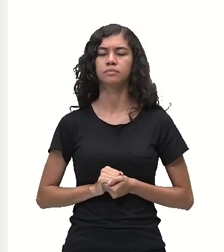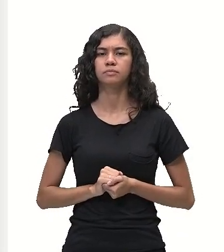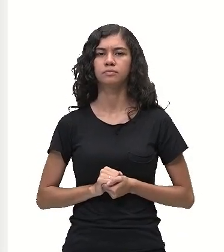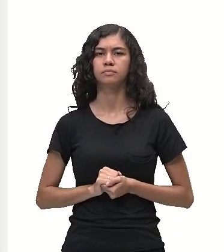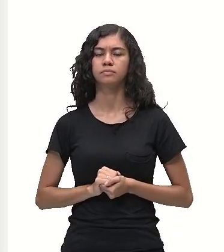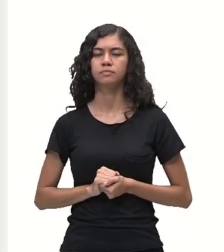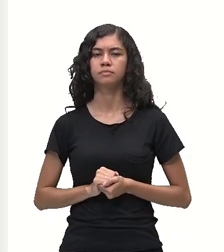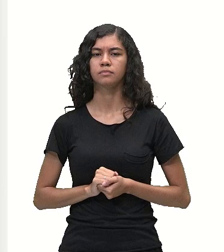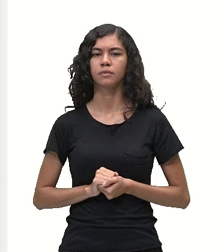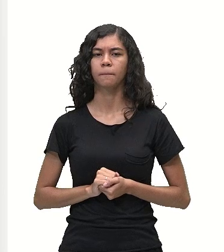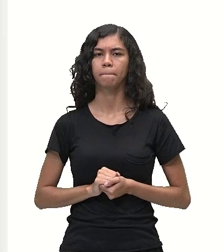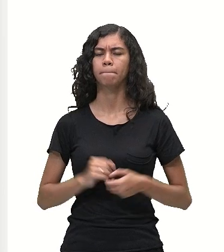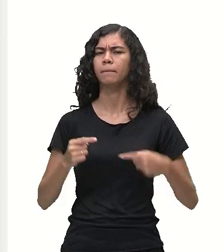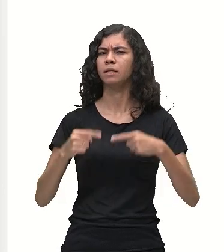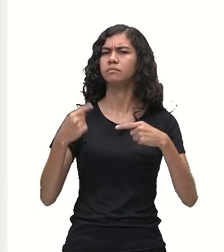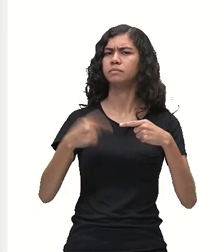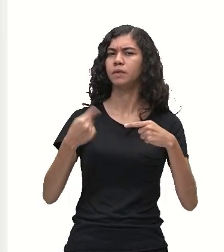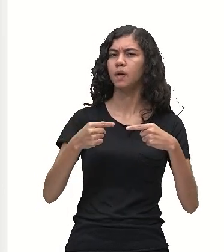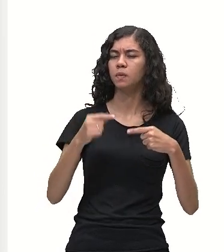eles estão... Aqui